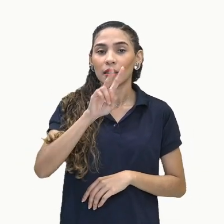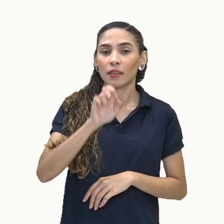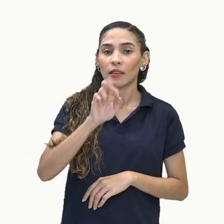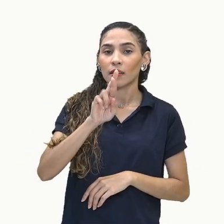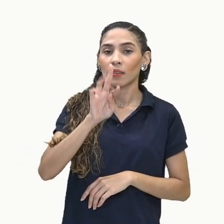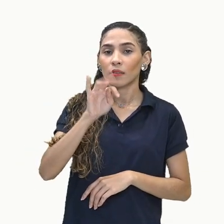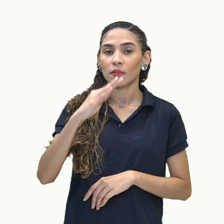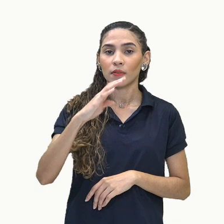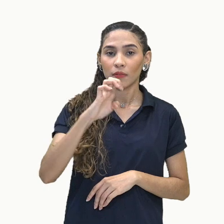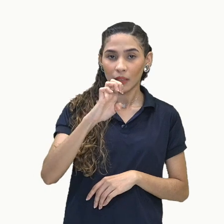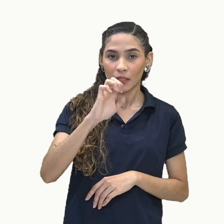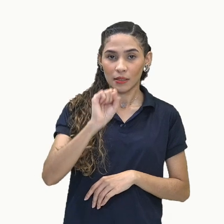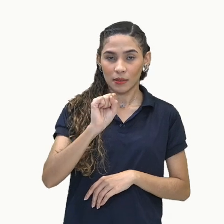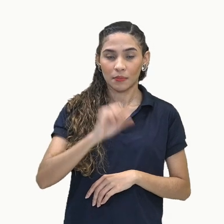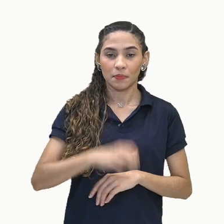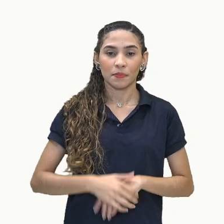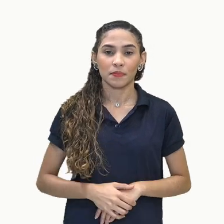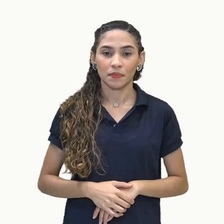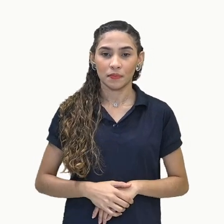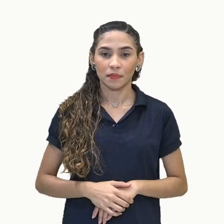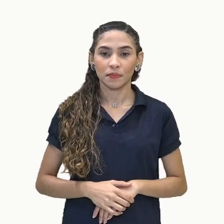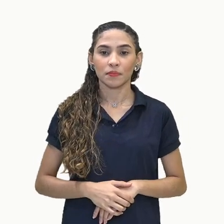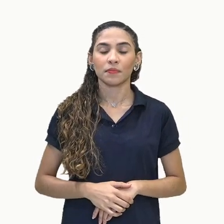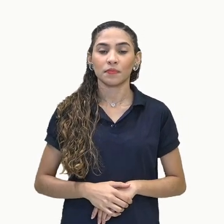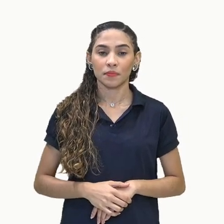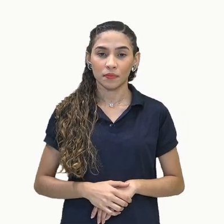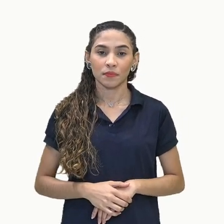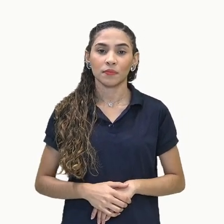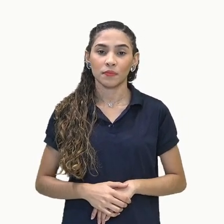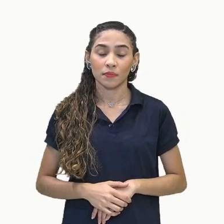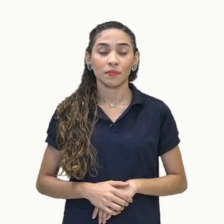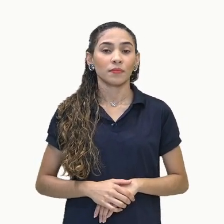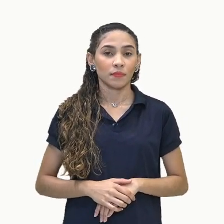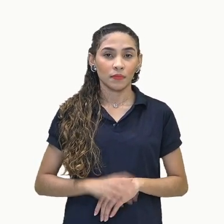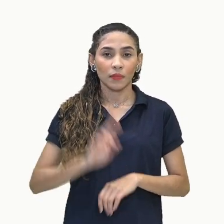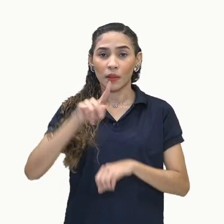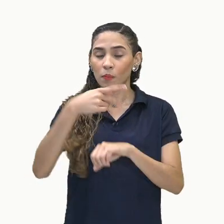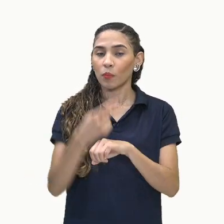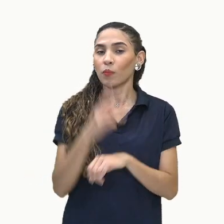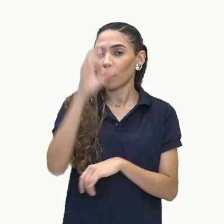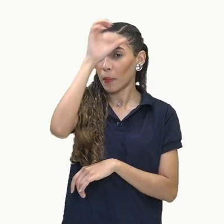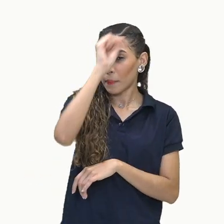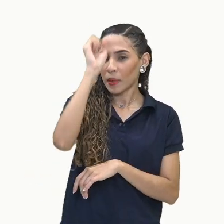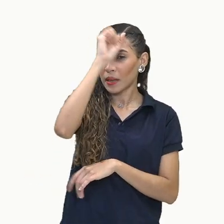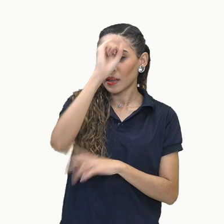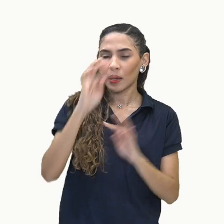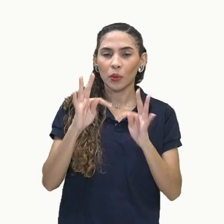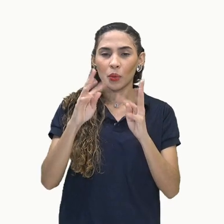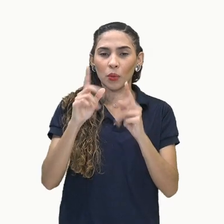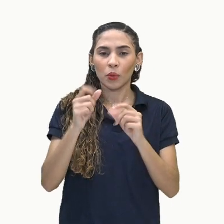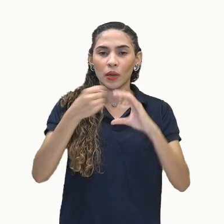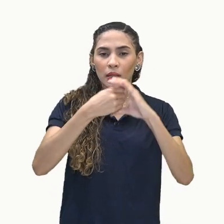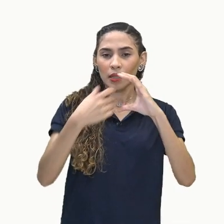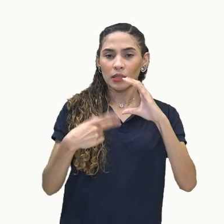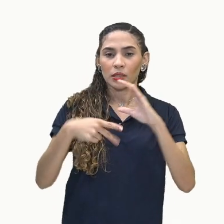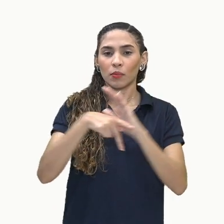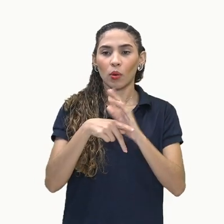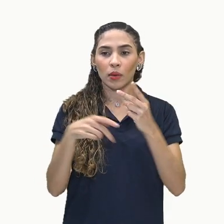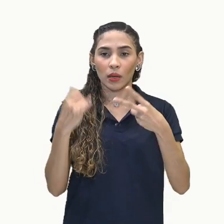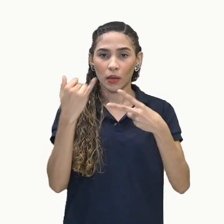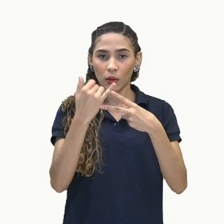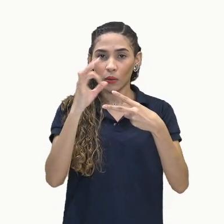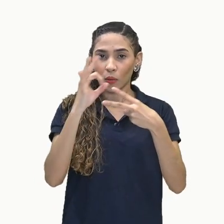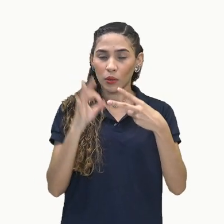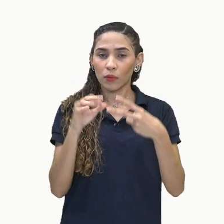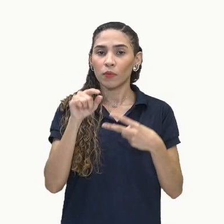apenas em seus vértices. Ok? A gente já vai aprender aí todos os elementos de um polígono para você entender